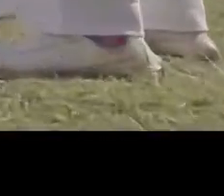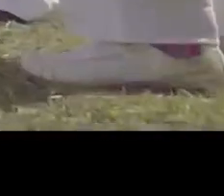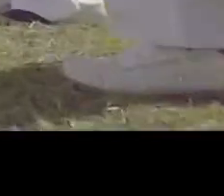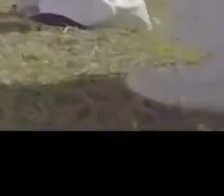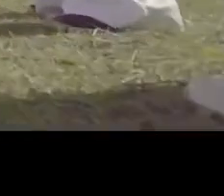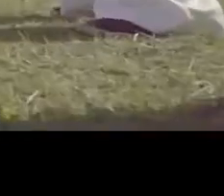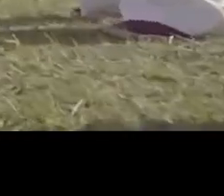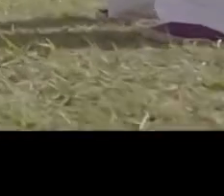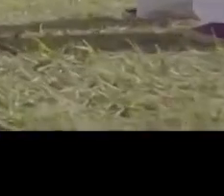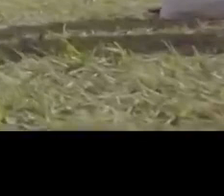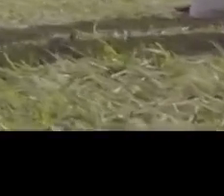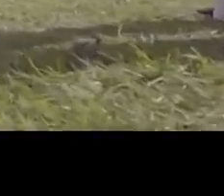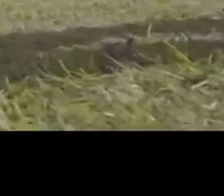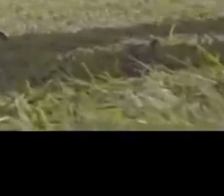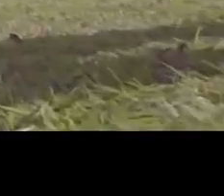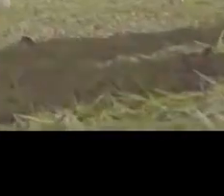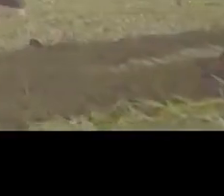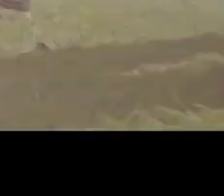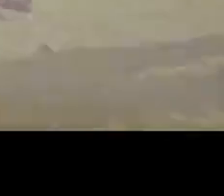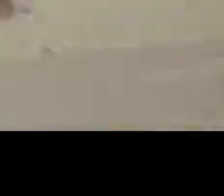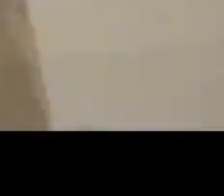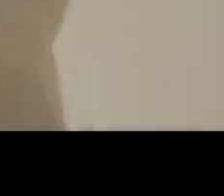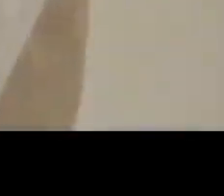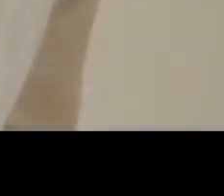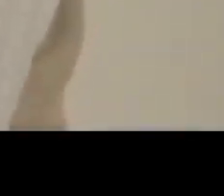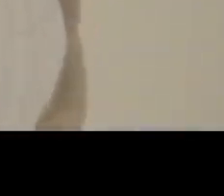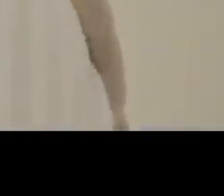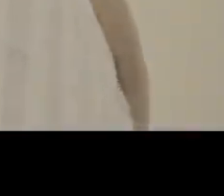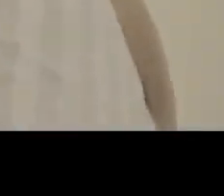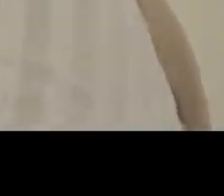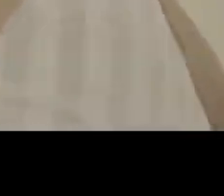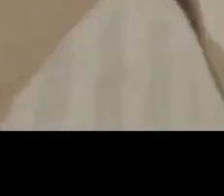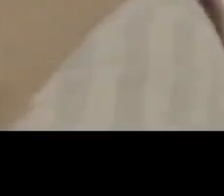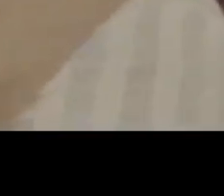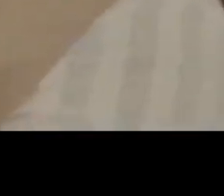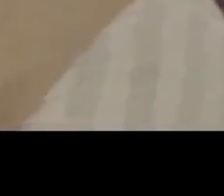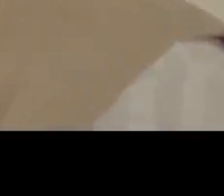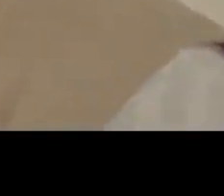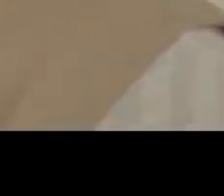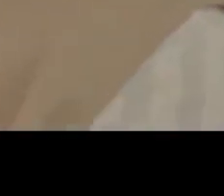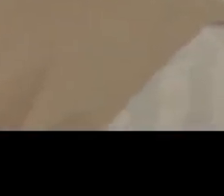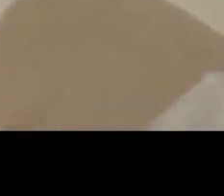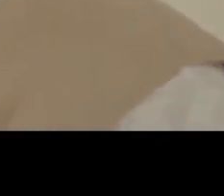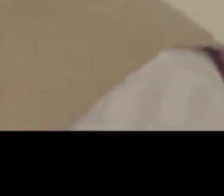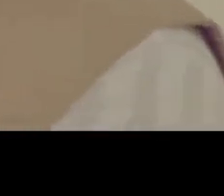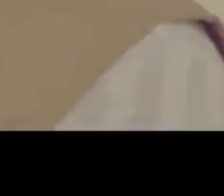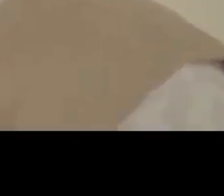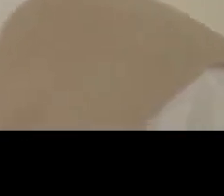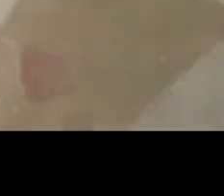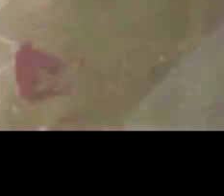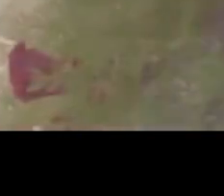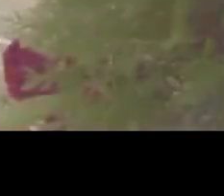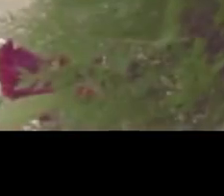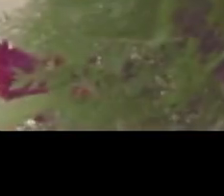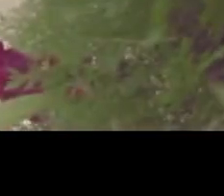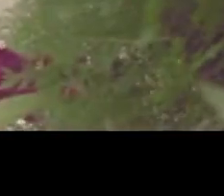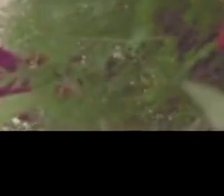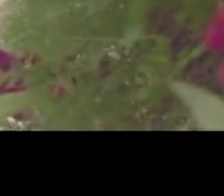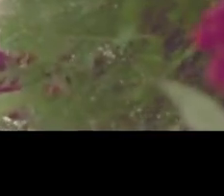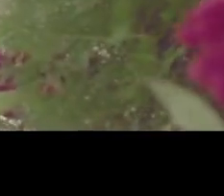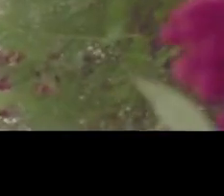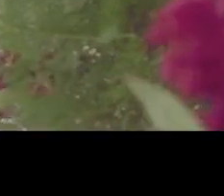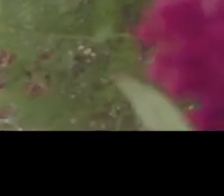mas ele progrediu bastante. Porque tudo que é feito aqui eu acredito que seja um favor para eles, né? Para mim é